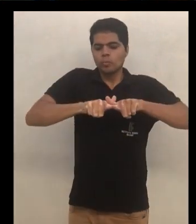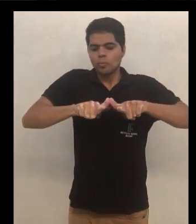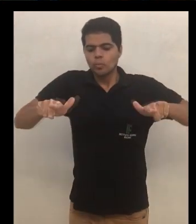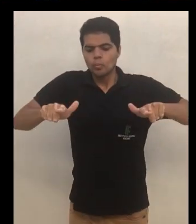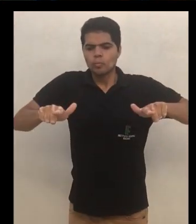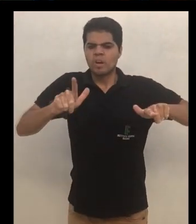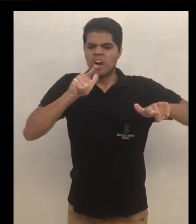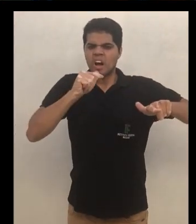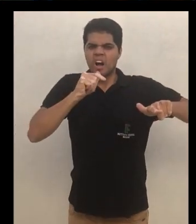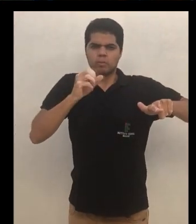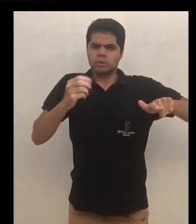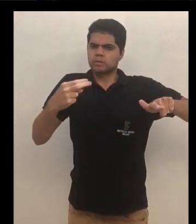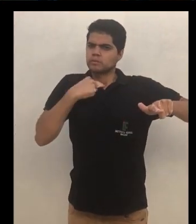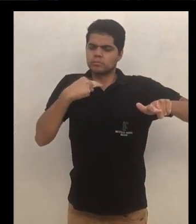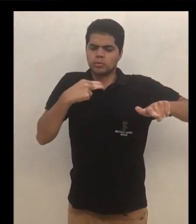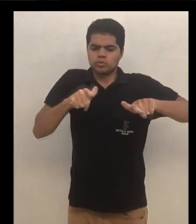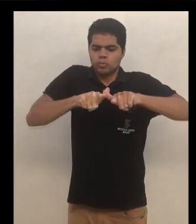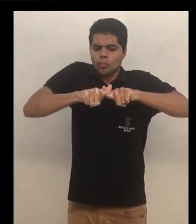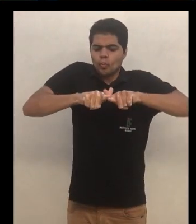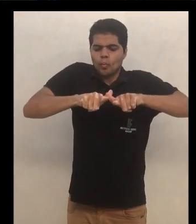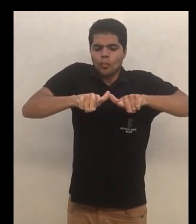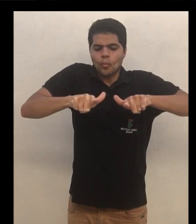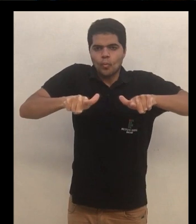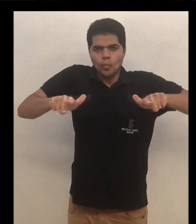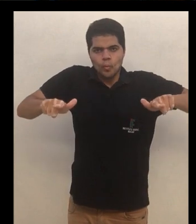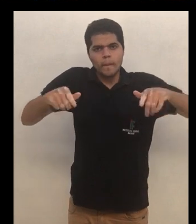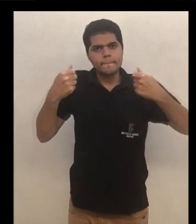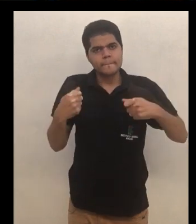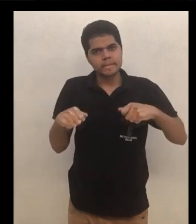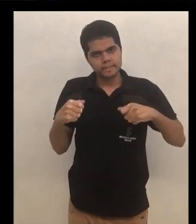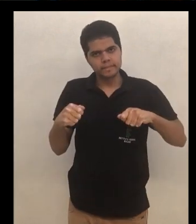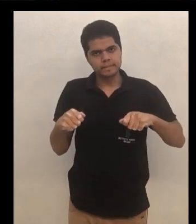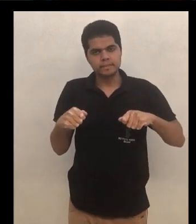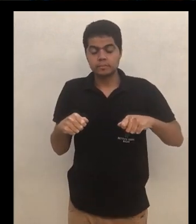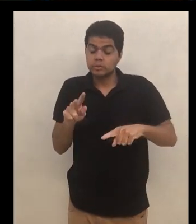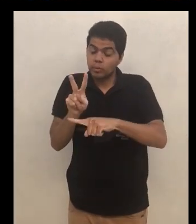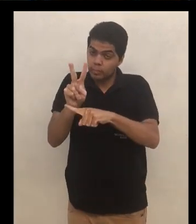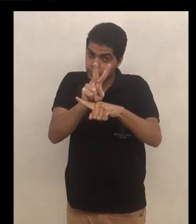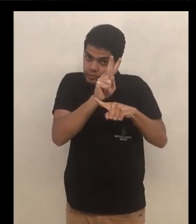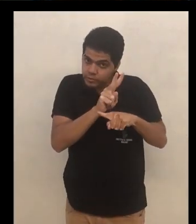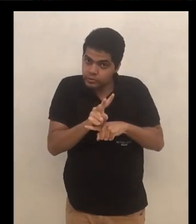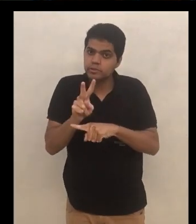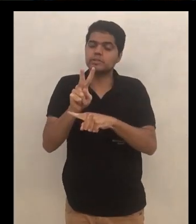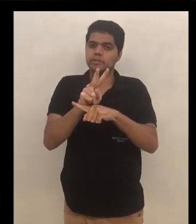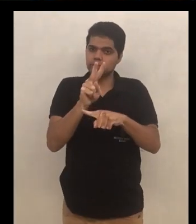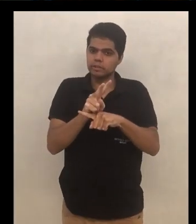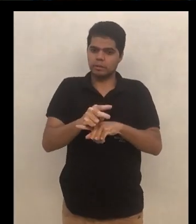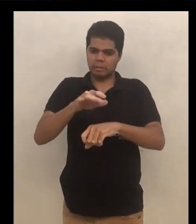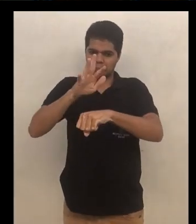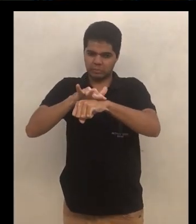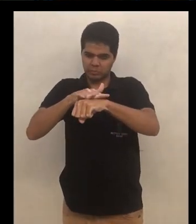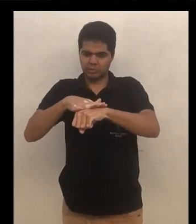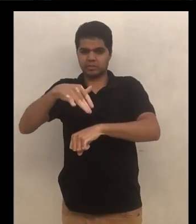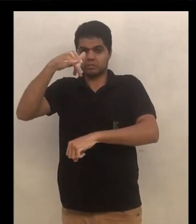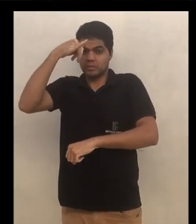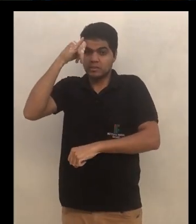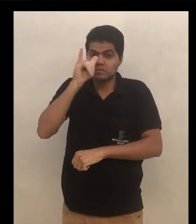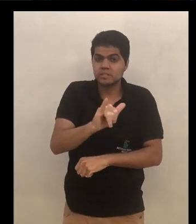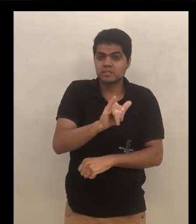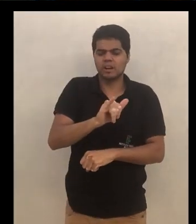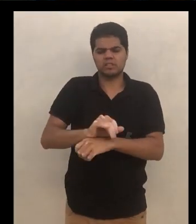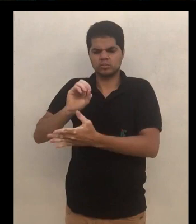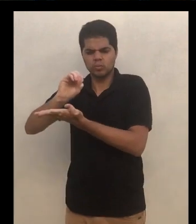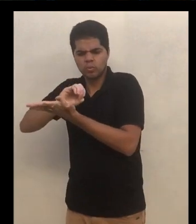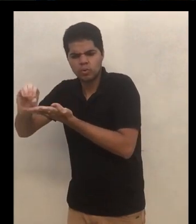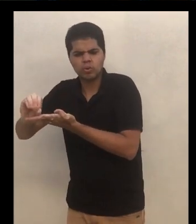muito sequinha para evitar problemas, tá? Isso são medidas sanitárias que a gente tem que tomar, tanto no orgânico, quanto no